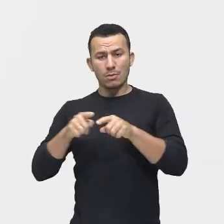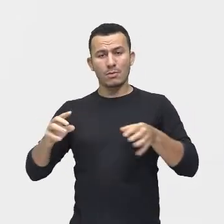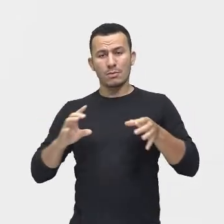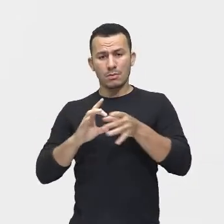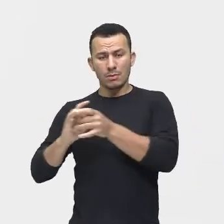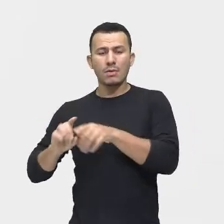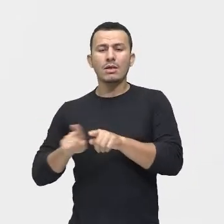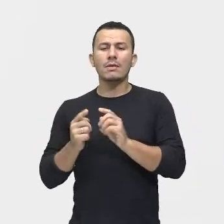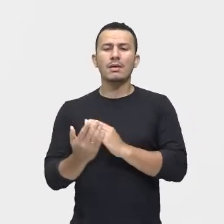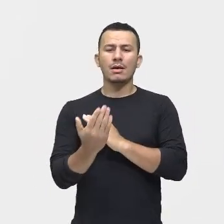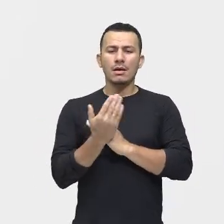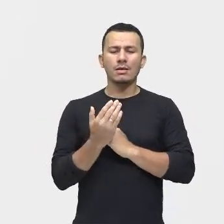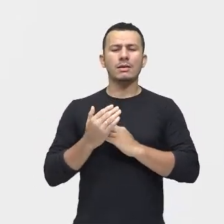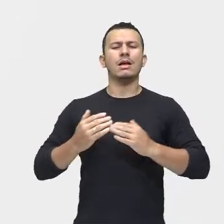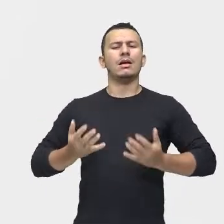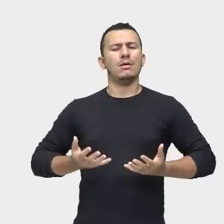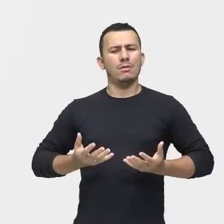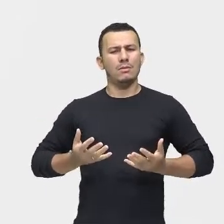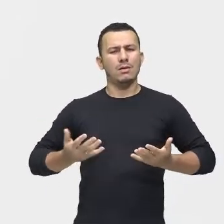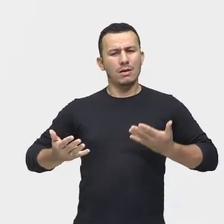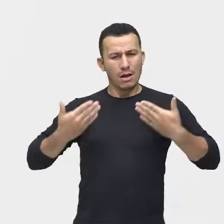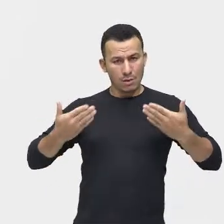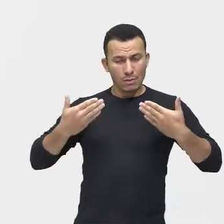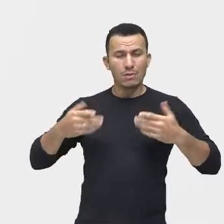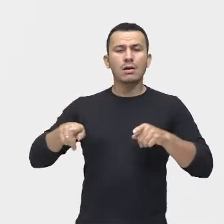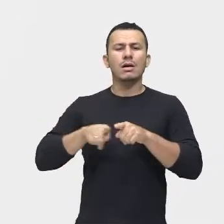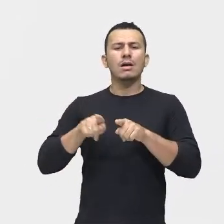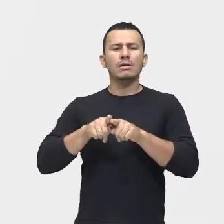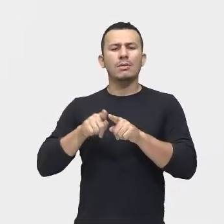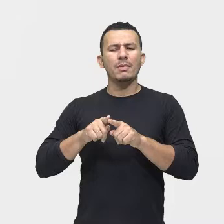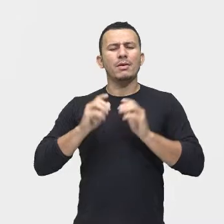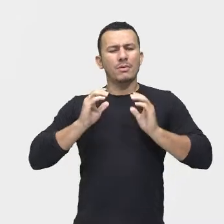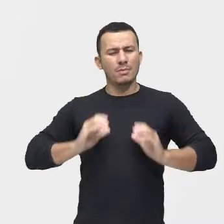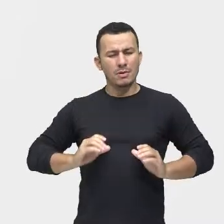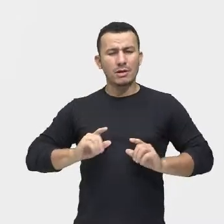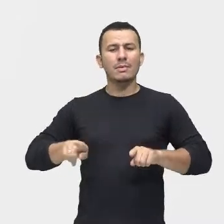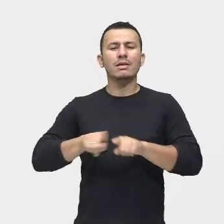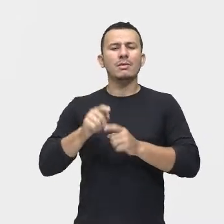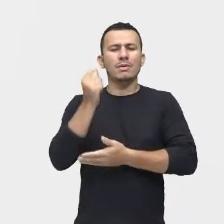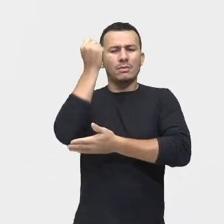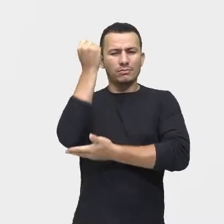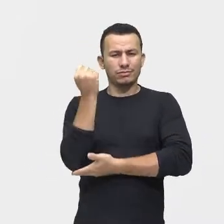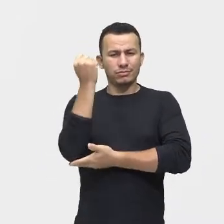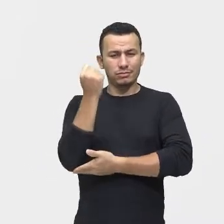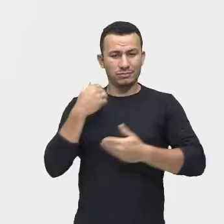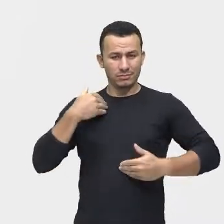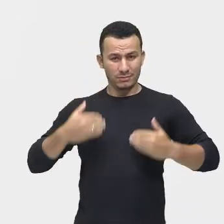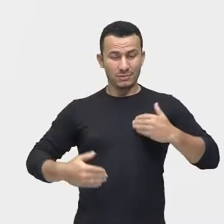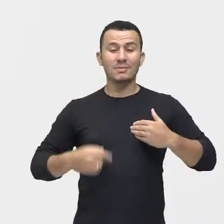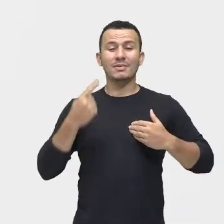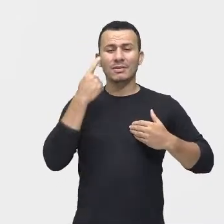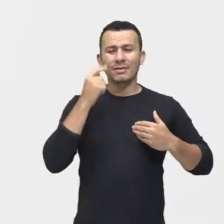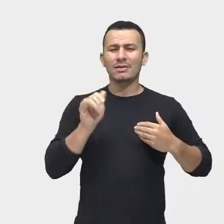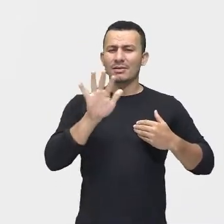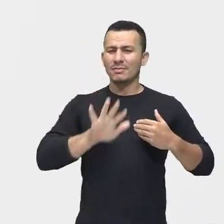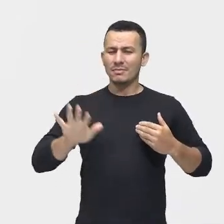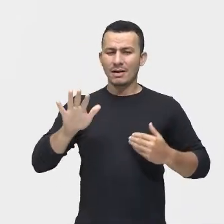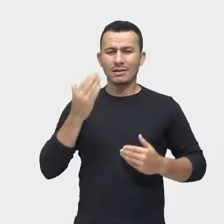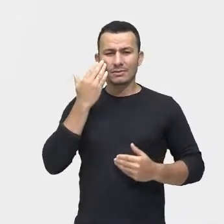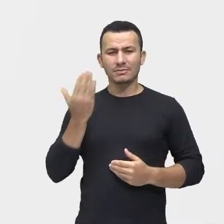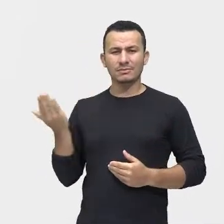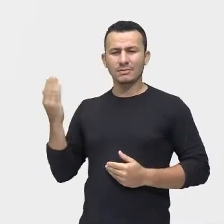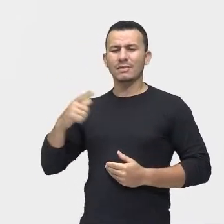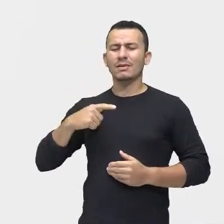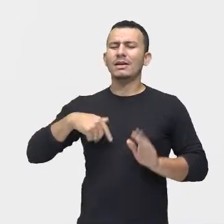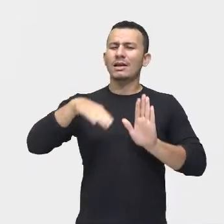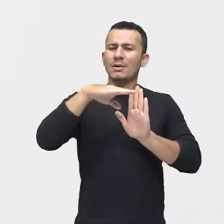de calor, postura e sustentação do corpo. Observem aí a imagem,